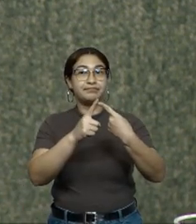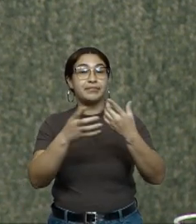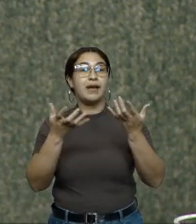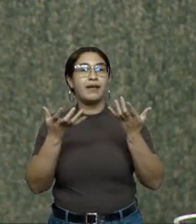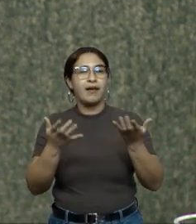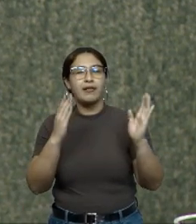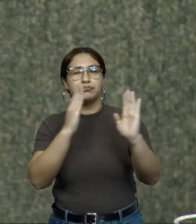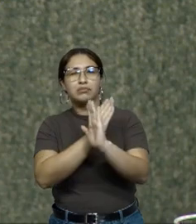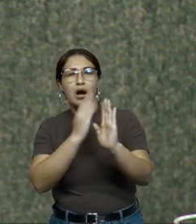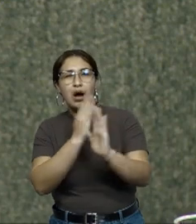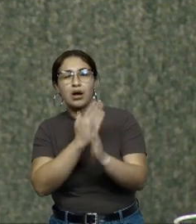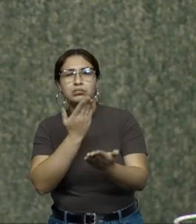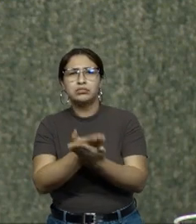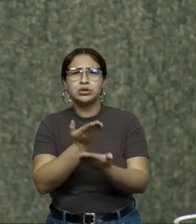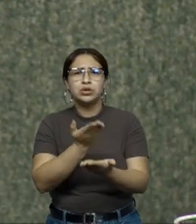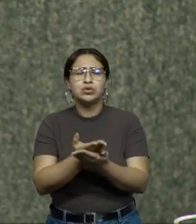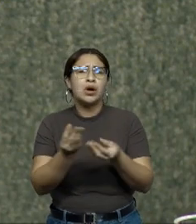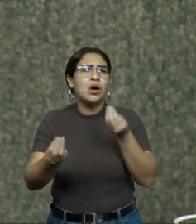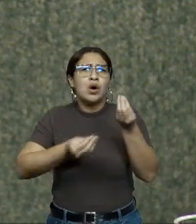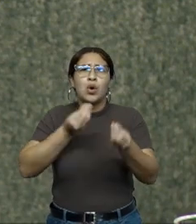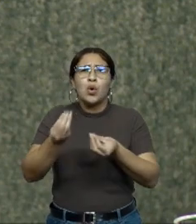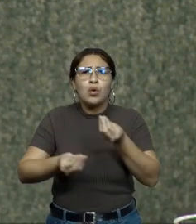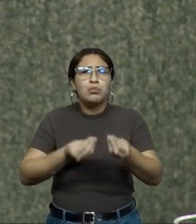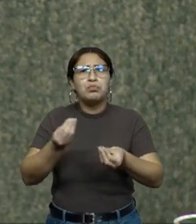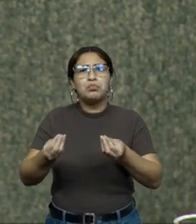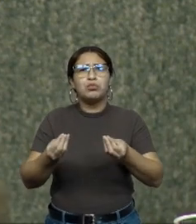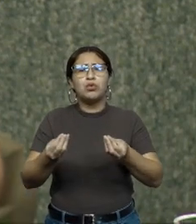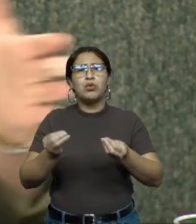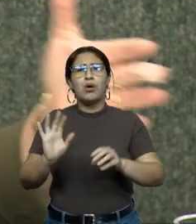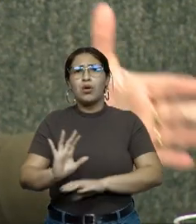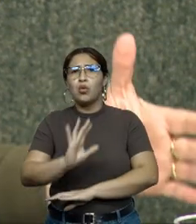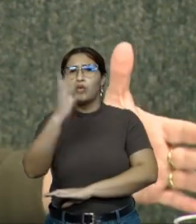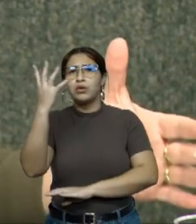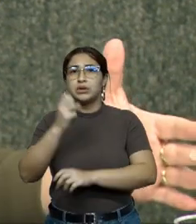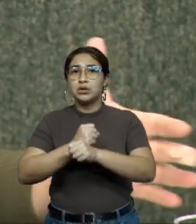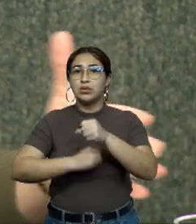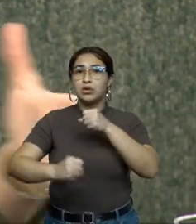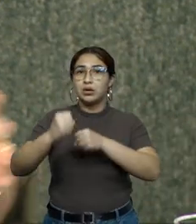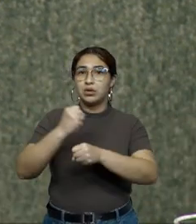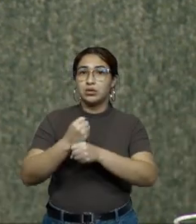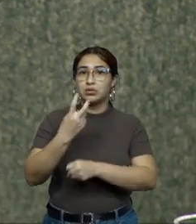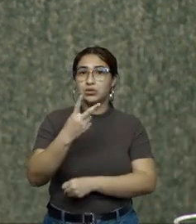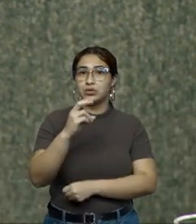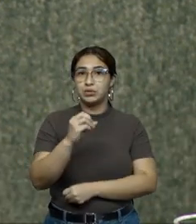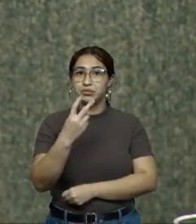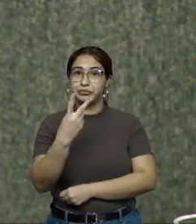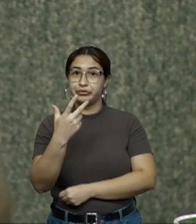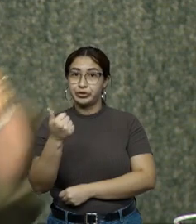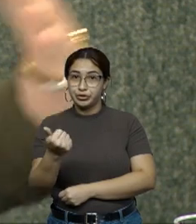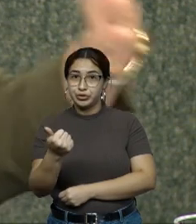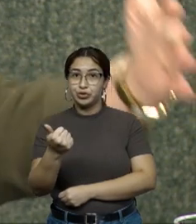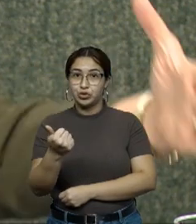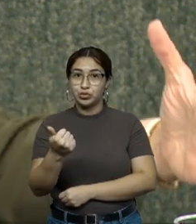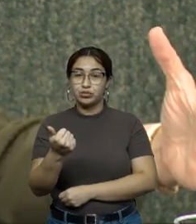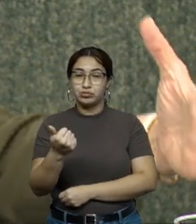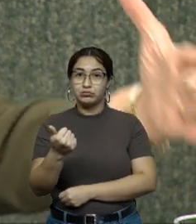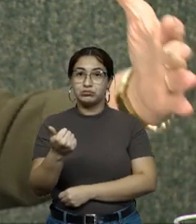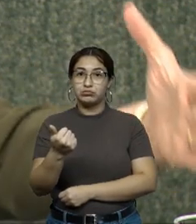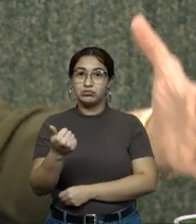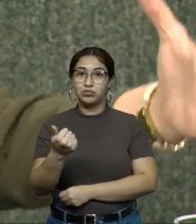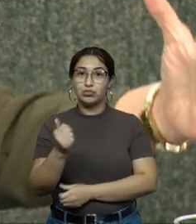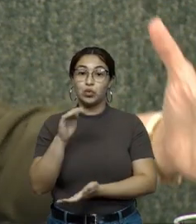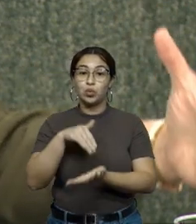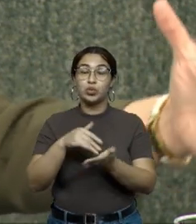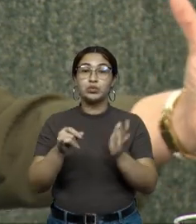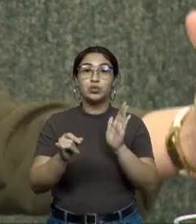analisar a situação que aconteceu no ano passado portanto nos remetendo ao último edital